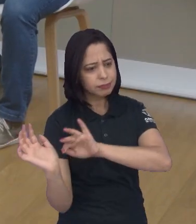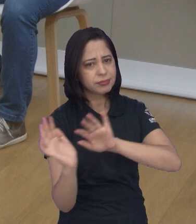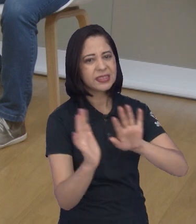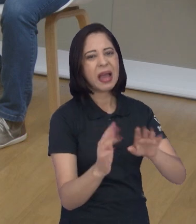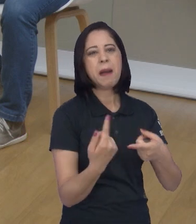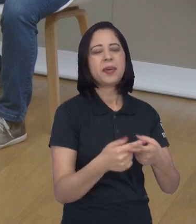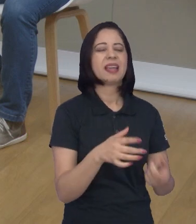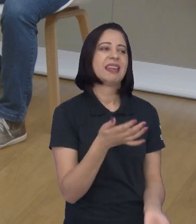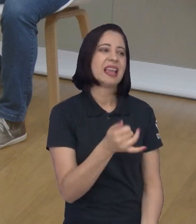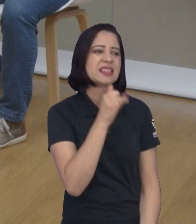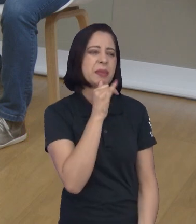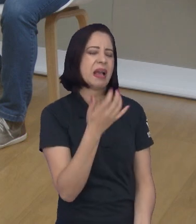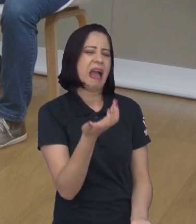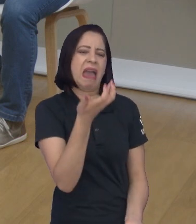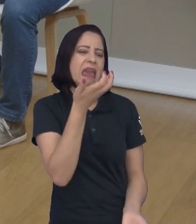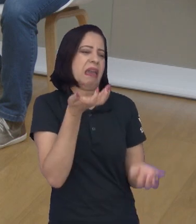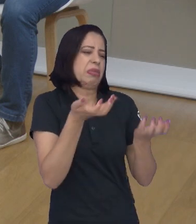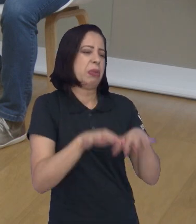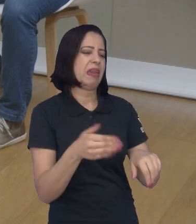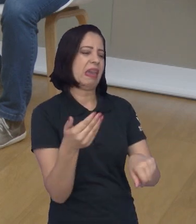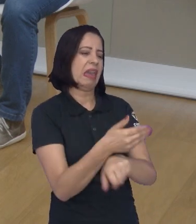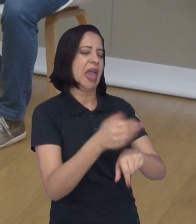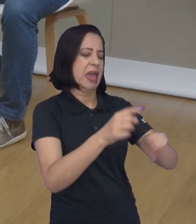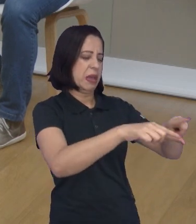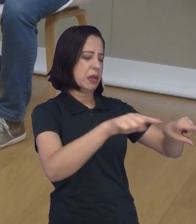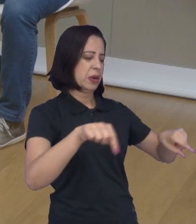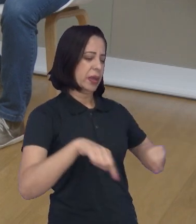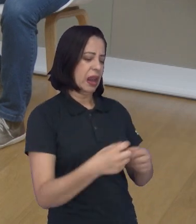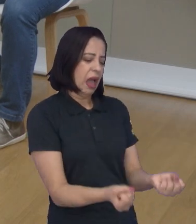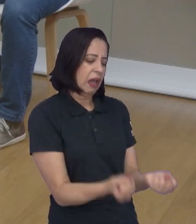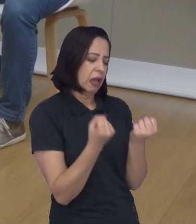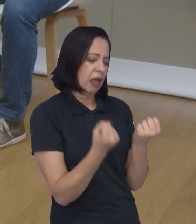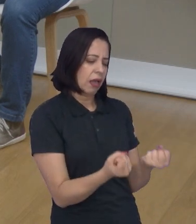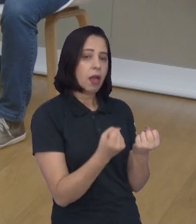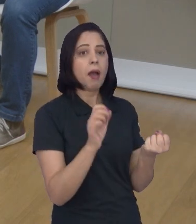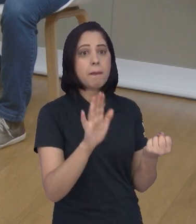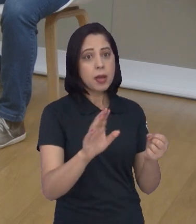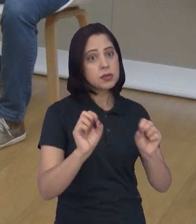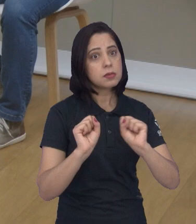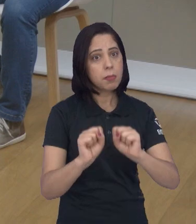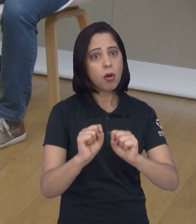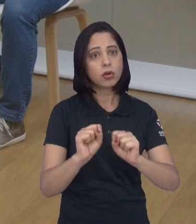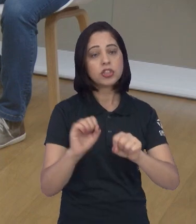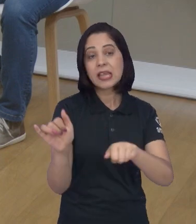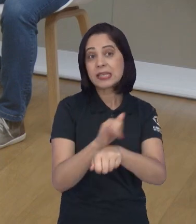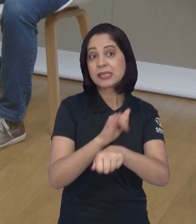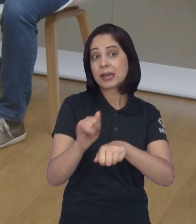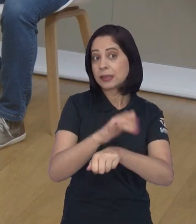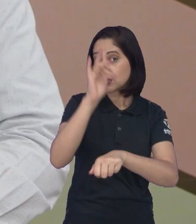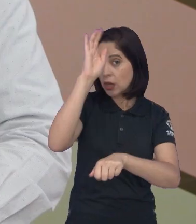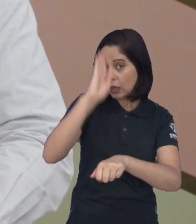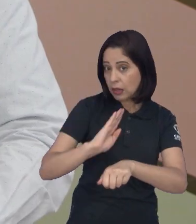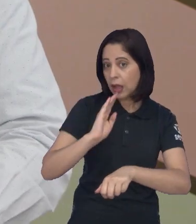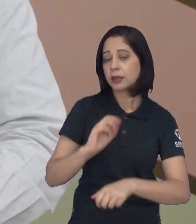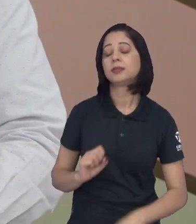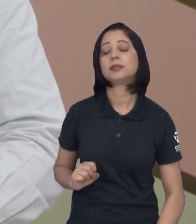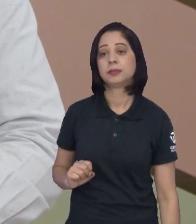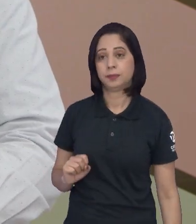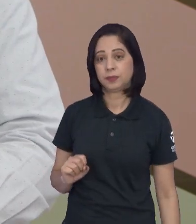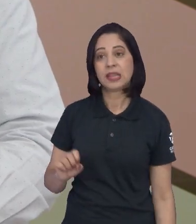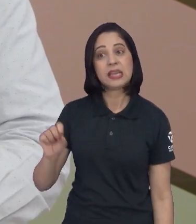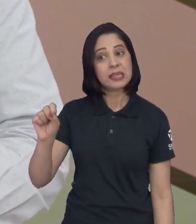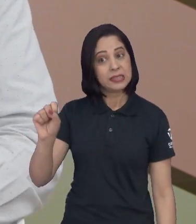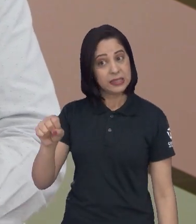F Ah eu não quero ir pra academia eu não consigo ir pra academia mas existem meios tem que buscar esse meio Sim a gente tem que adequar o